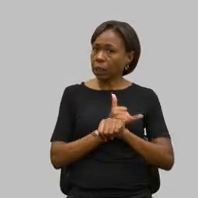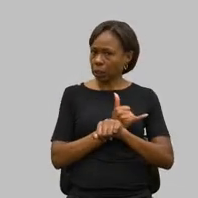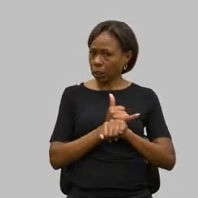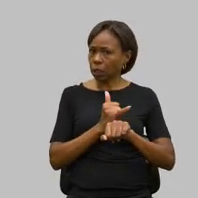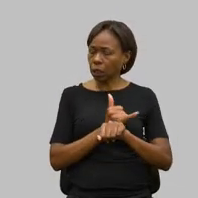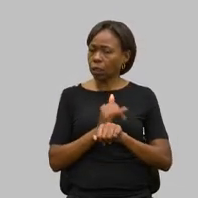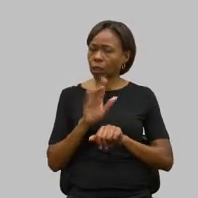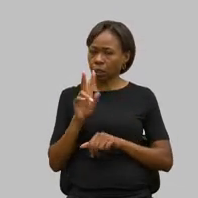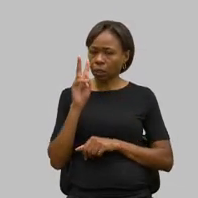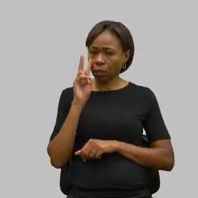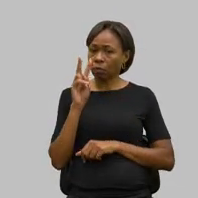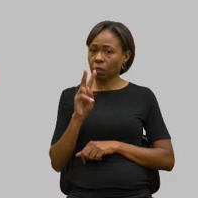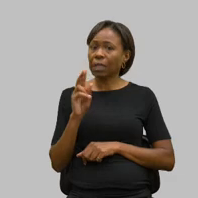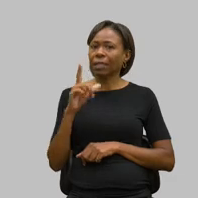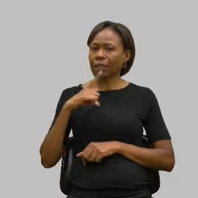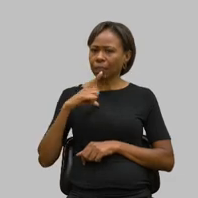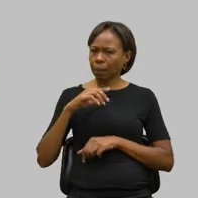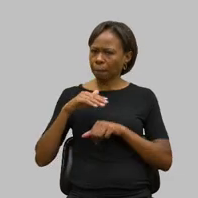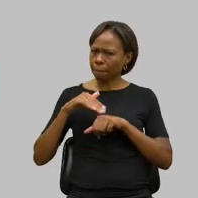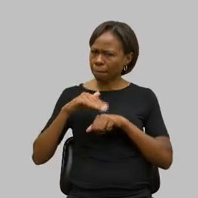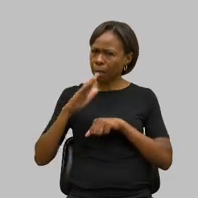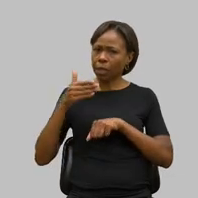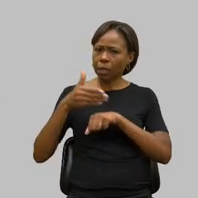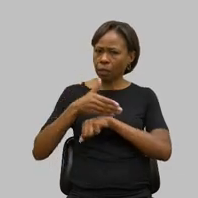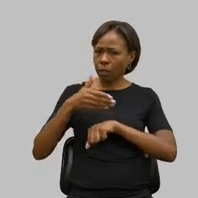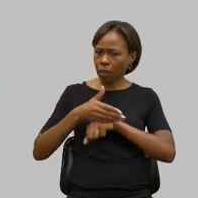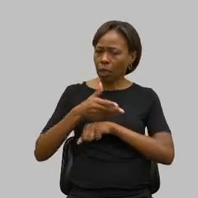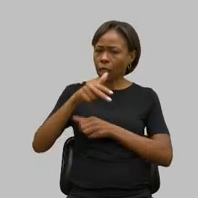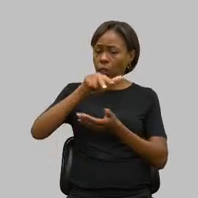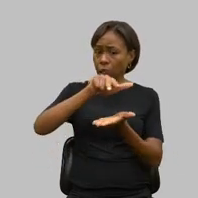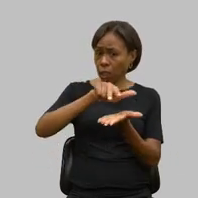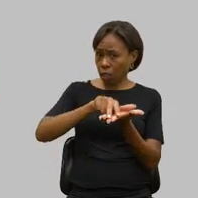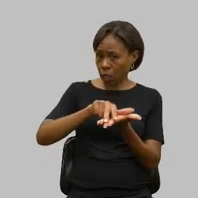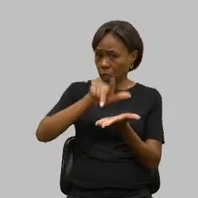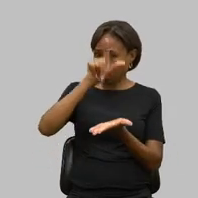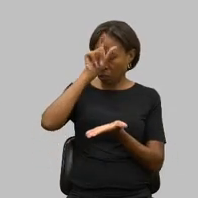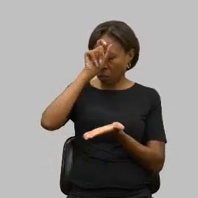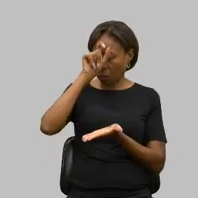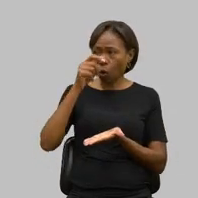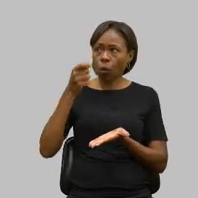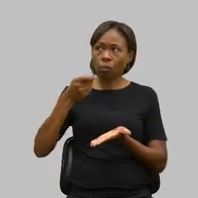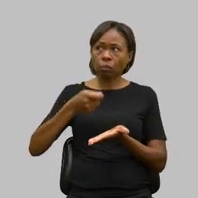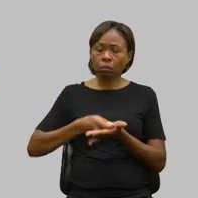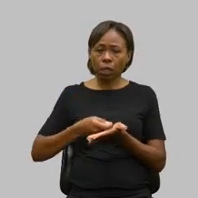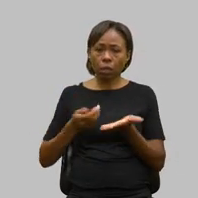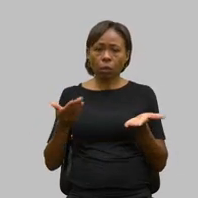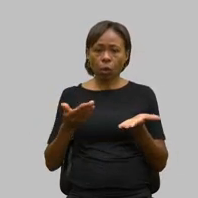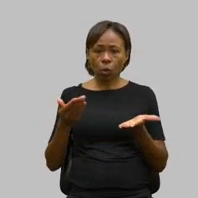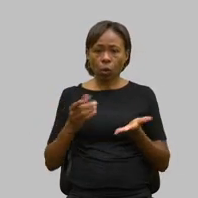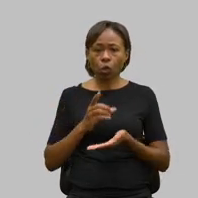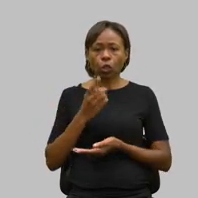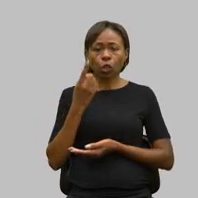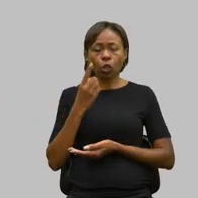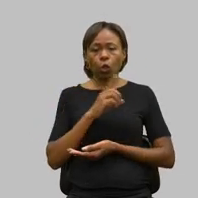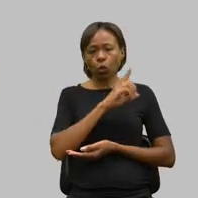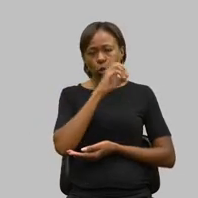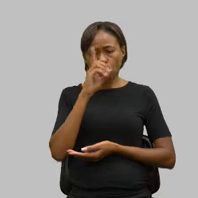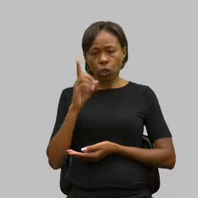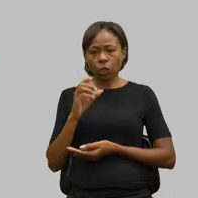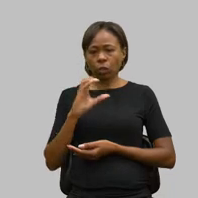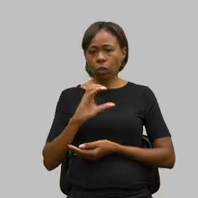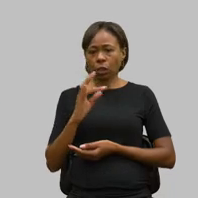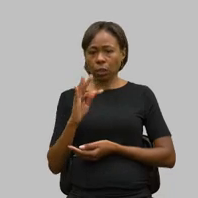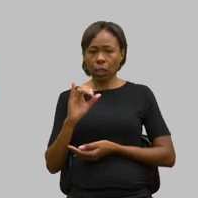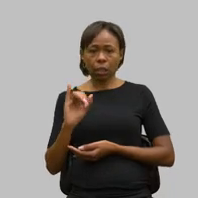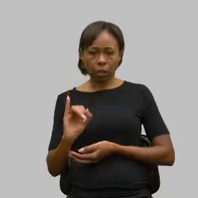Mais acesso, mais internação, hoje a gente paga com clareza o valor da diária de CTI, hoje o prestador